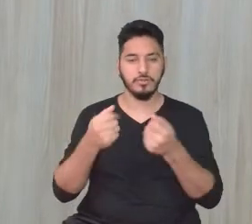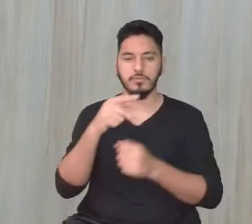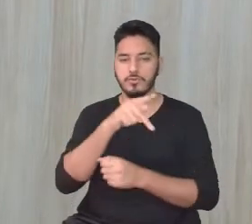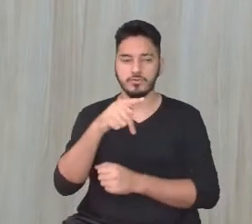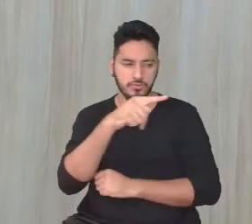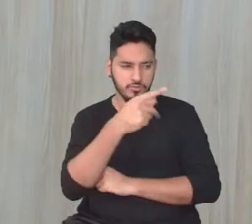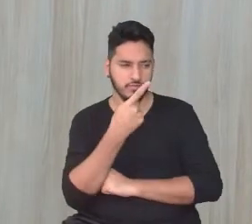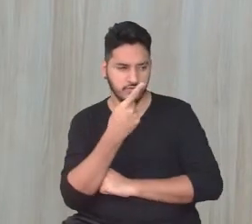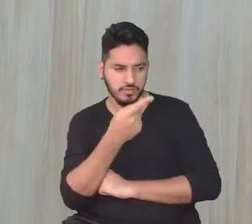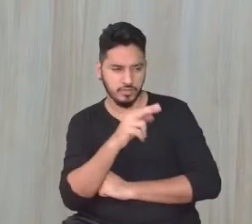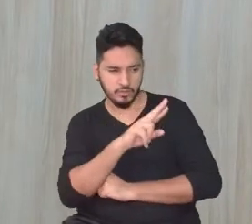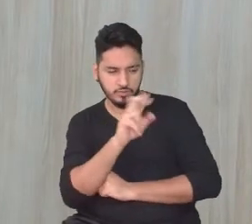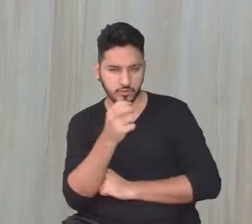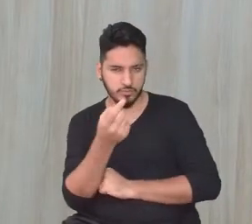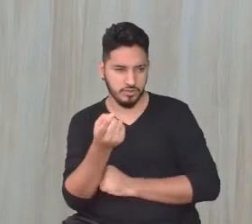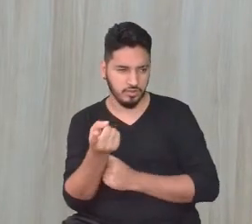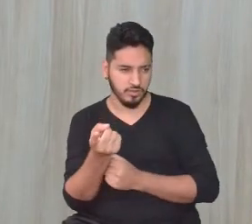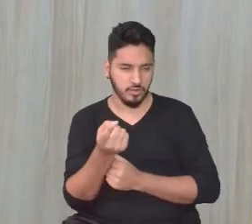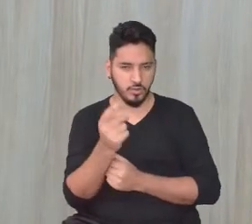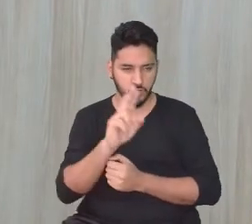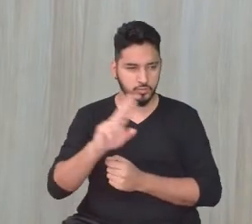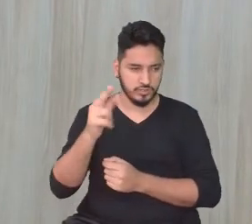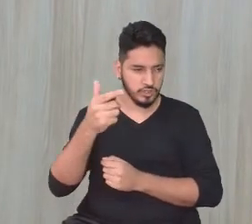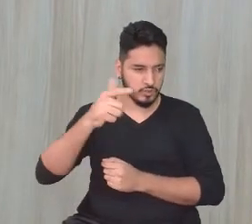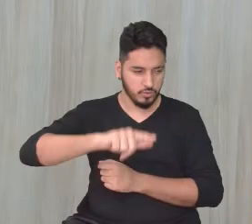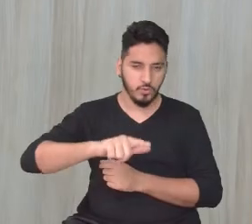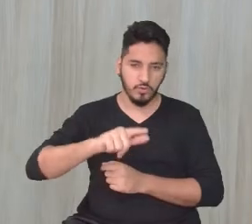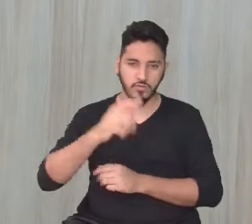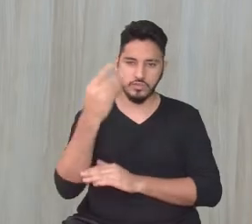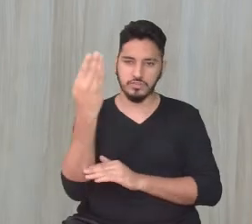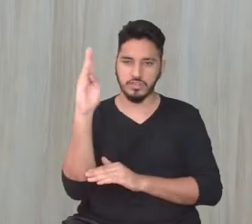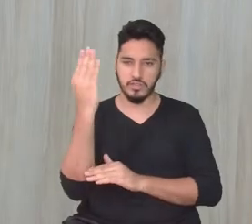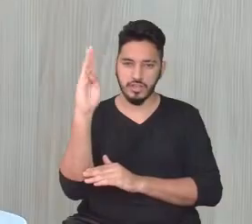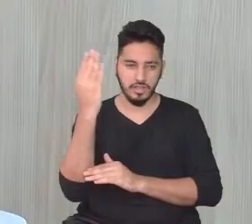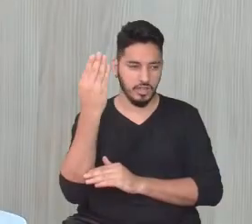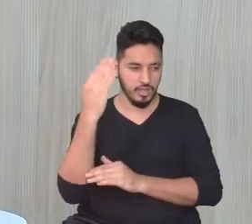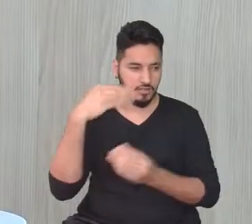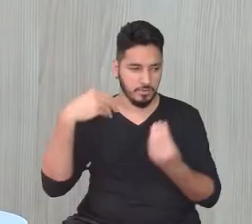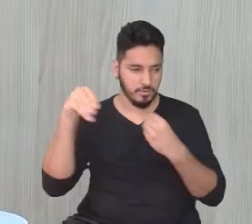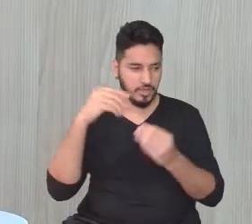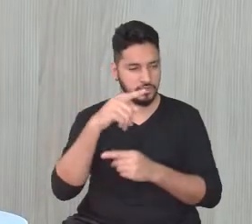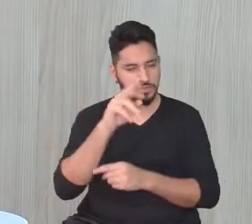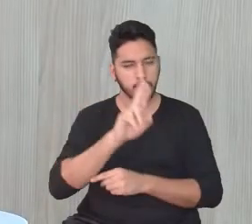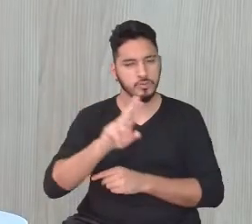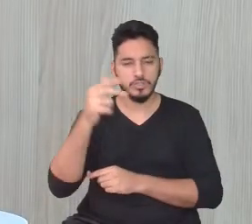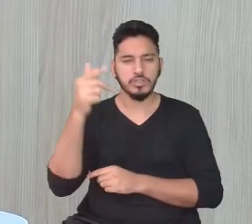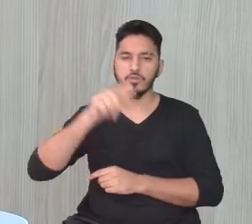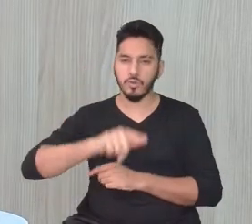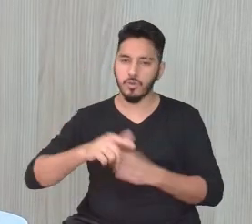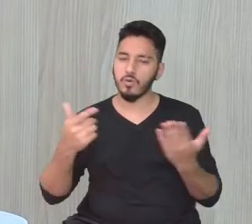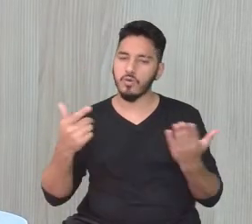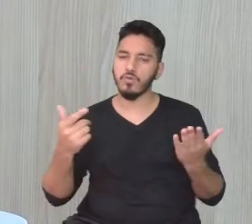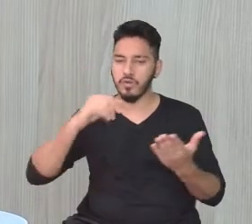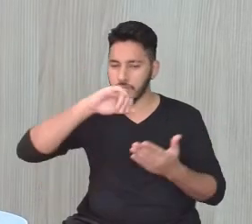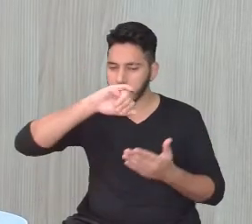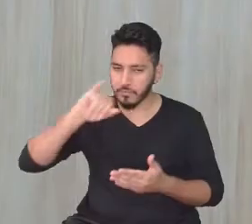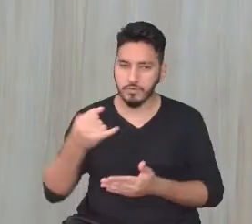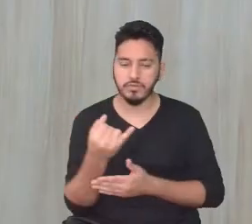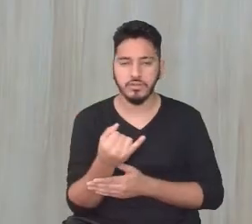Professor só não falou da reutilização Professor falei da garrafa plástica além falei reutilizar reaproveitar